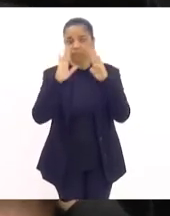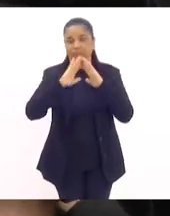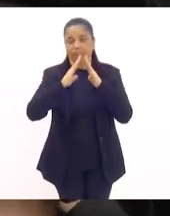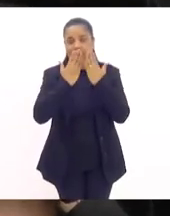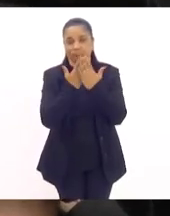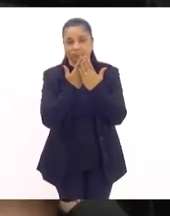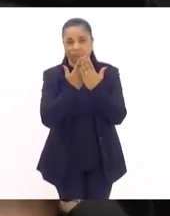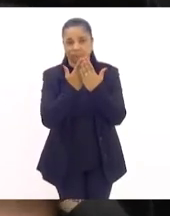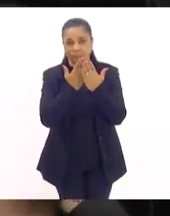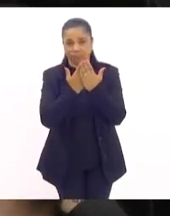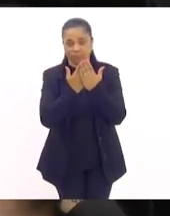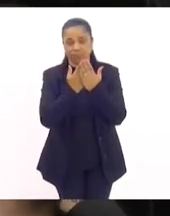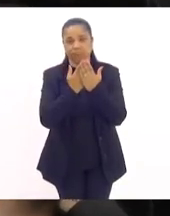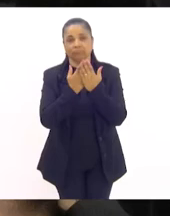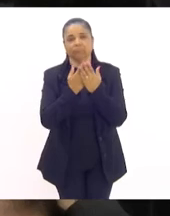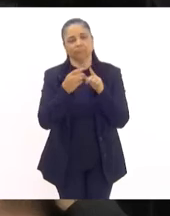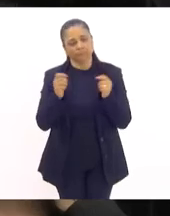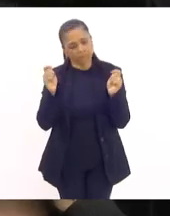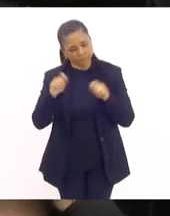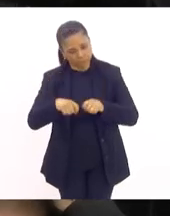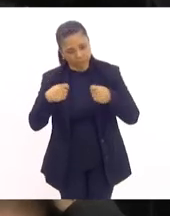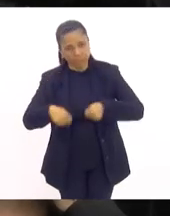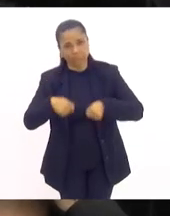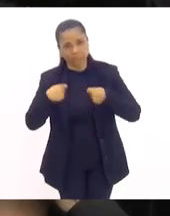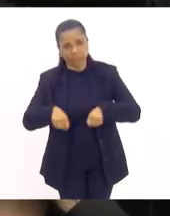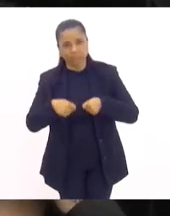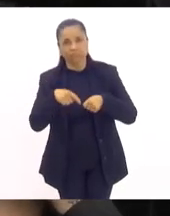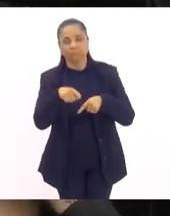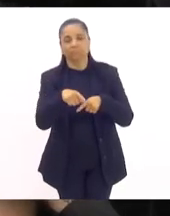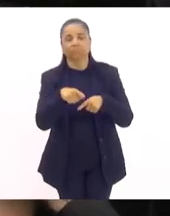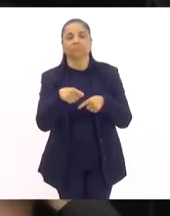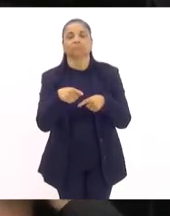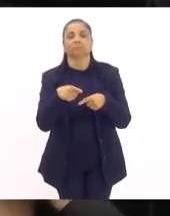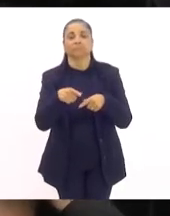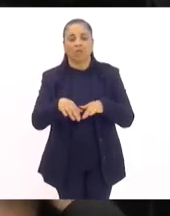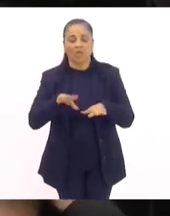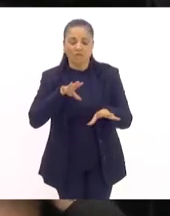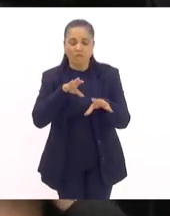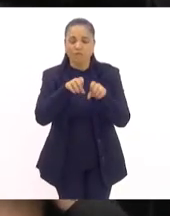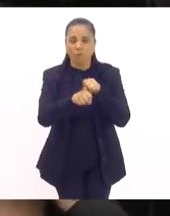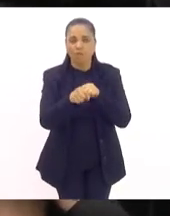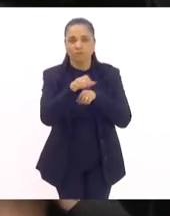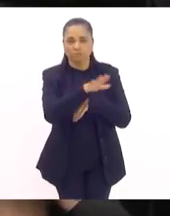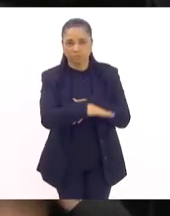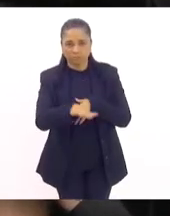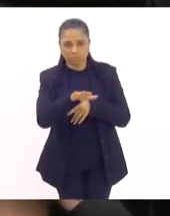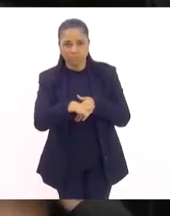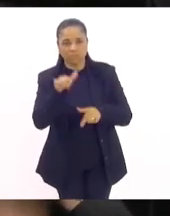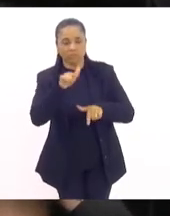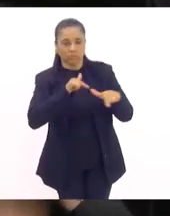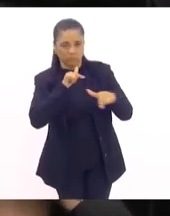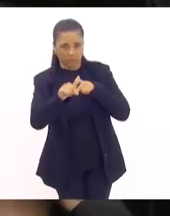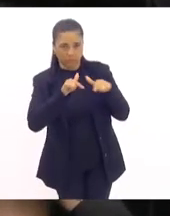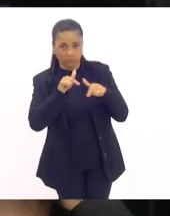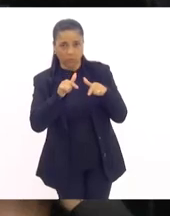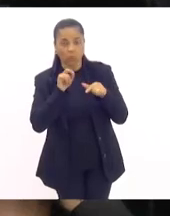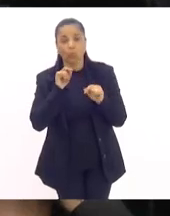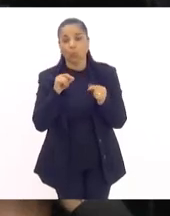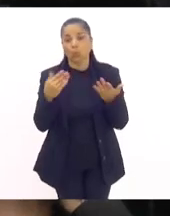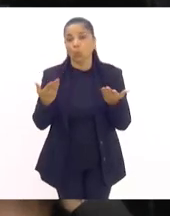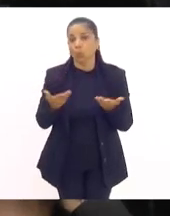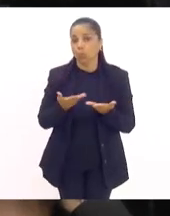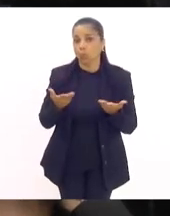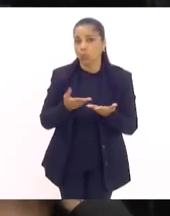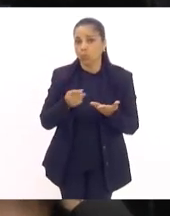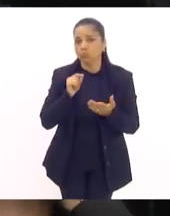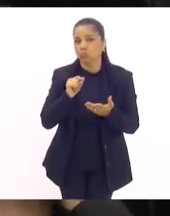às necessidades dos trabalhadores e trabalhadoras. Digo isso porque o que nós temos hoje é fruto de